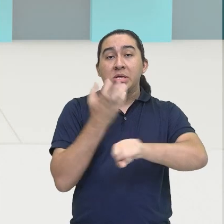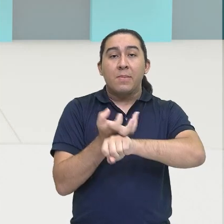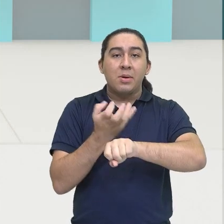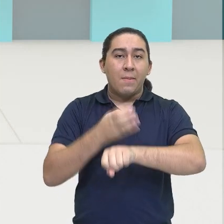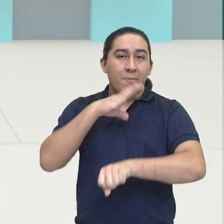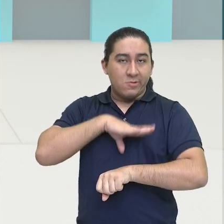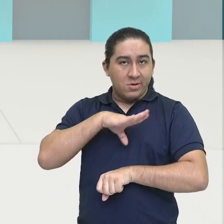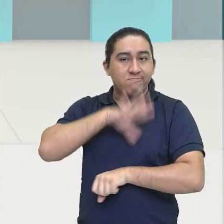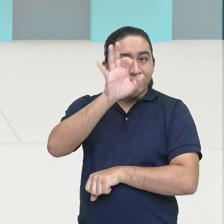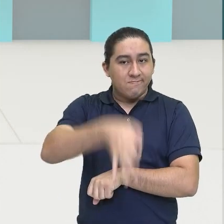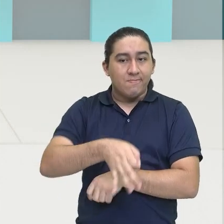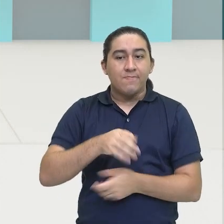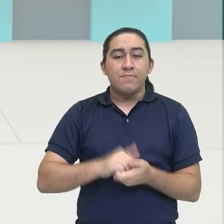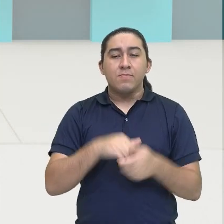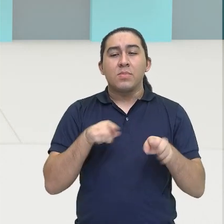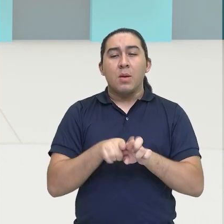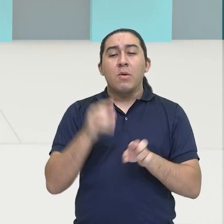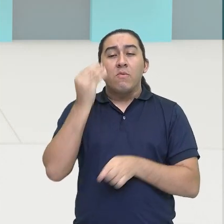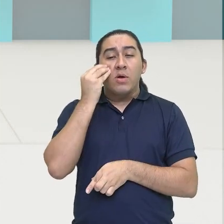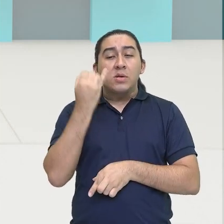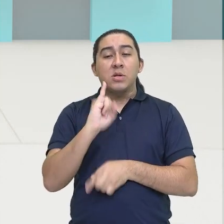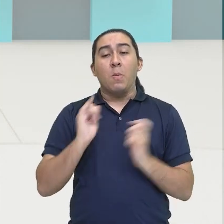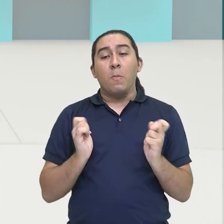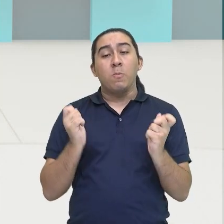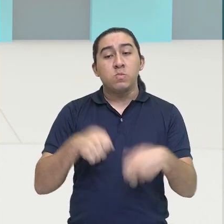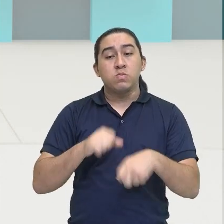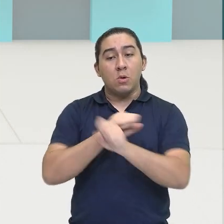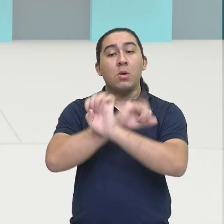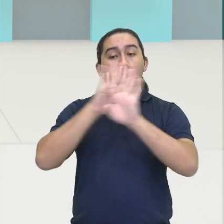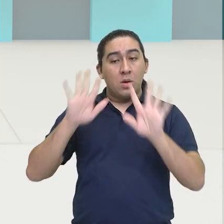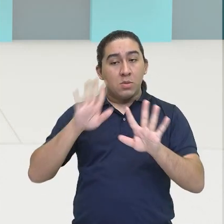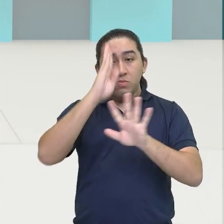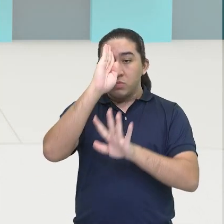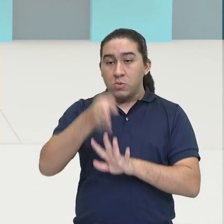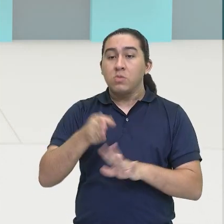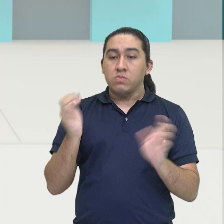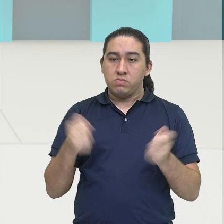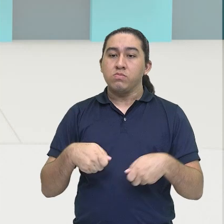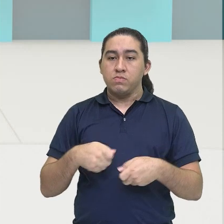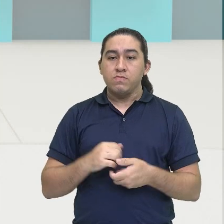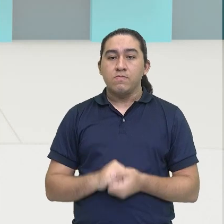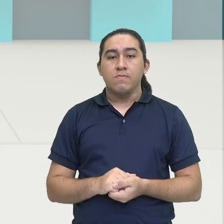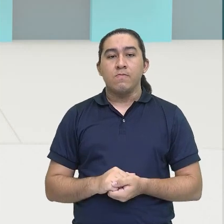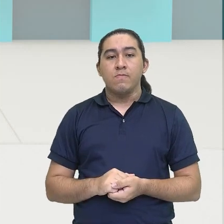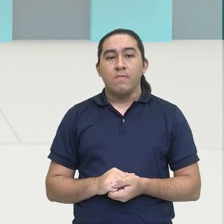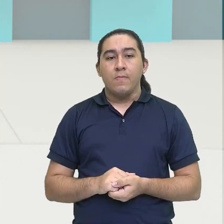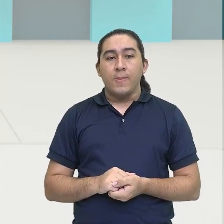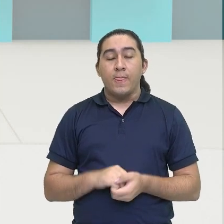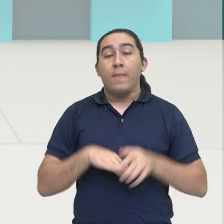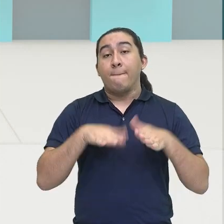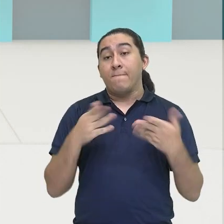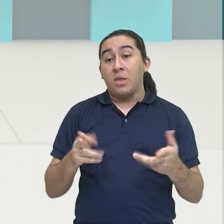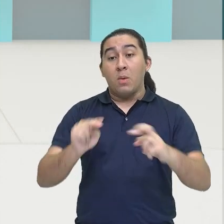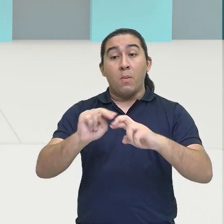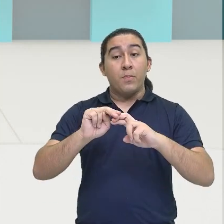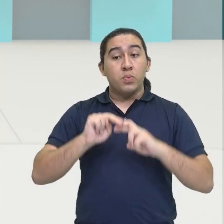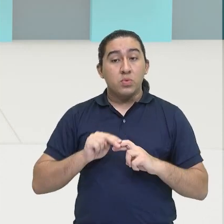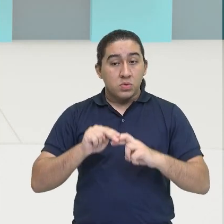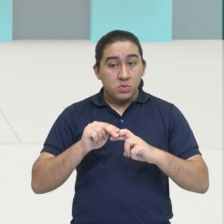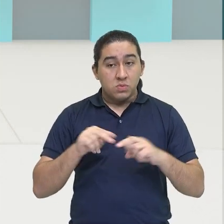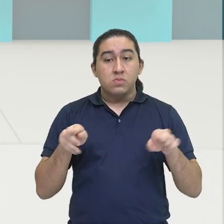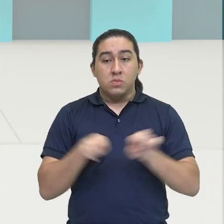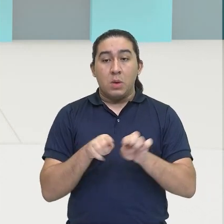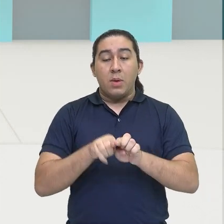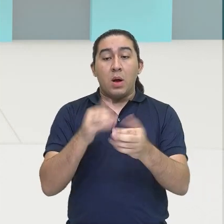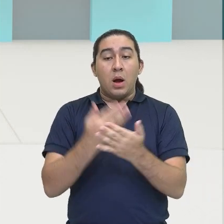portuguesa, não é? E tentando fazer isso de forma mais clara e objetiva possível. Então, por esse motivo também que